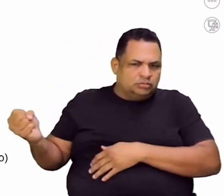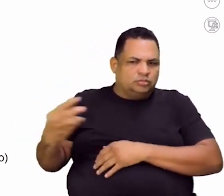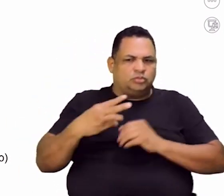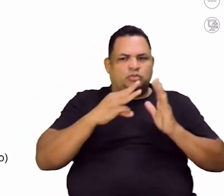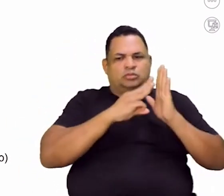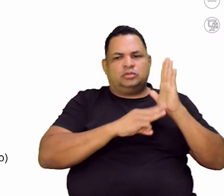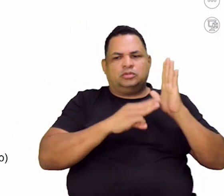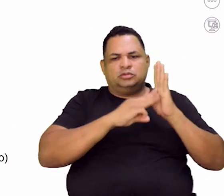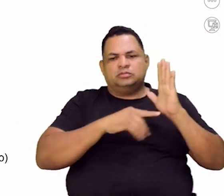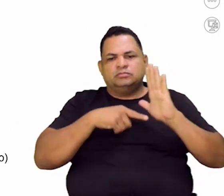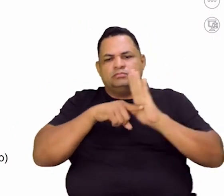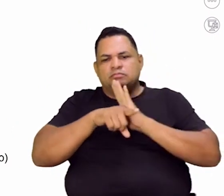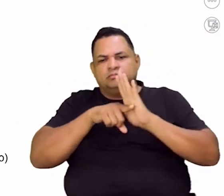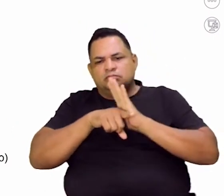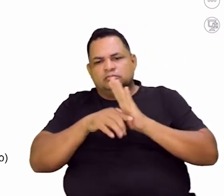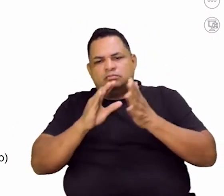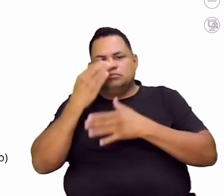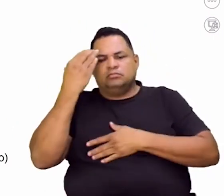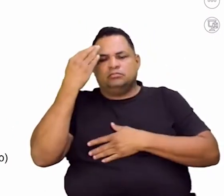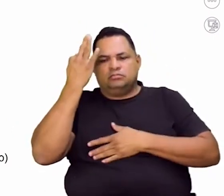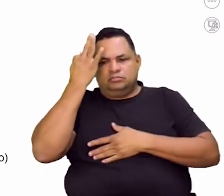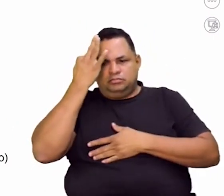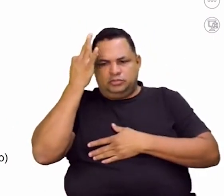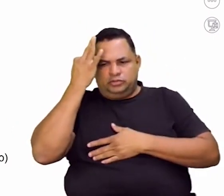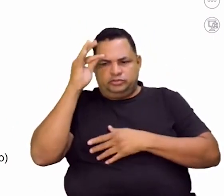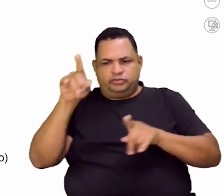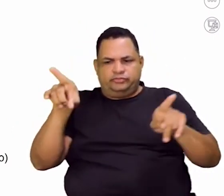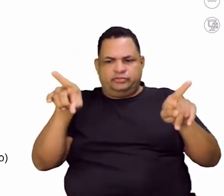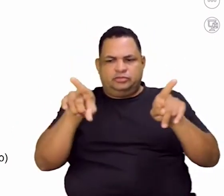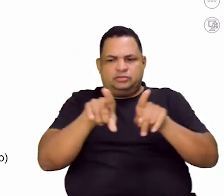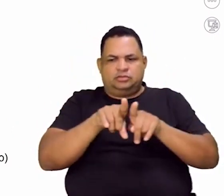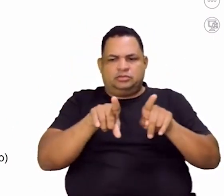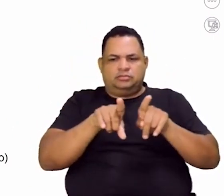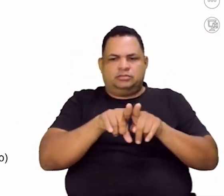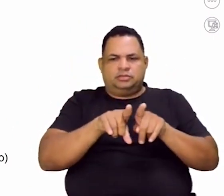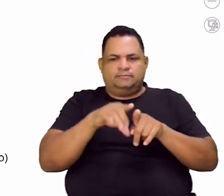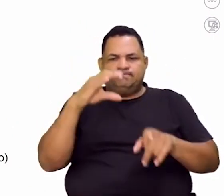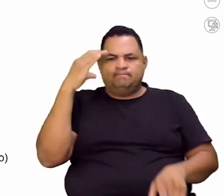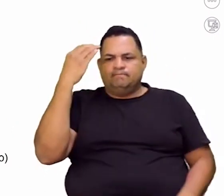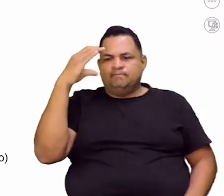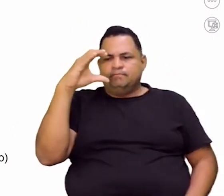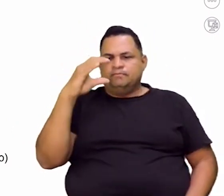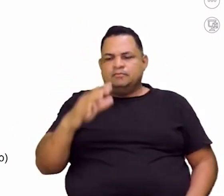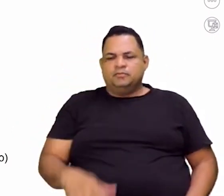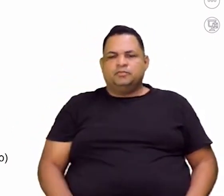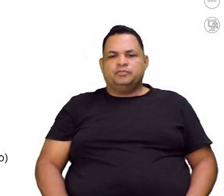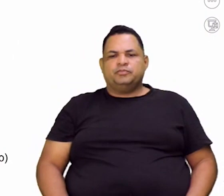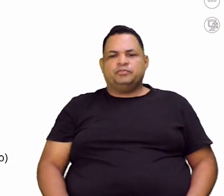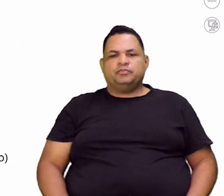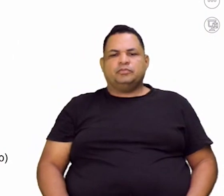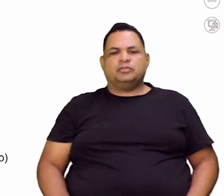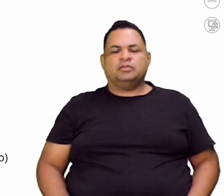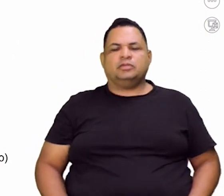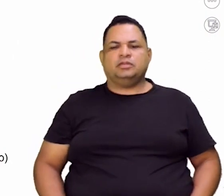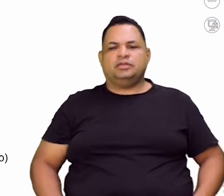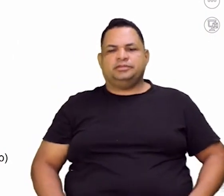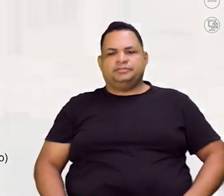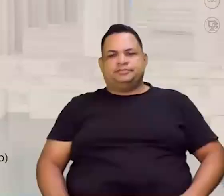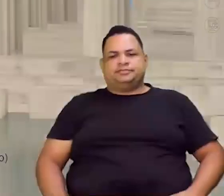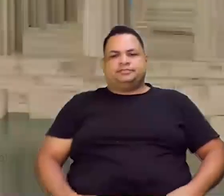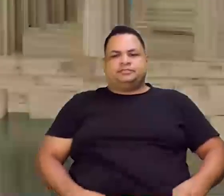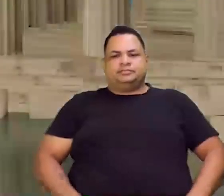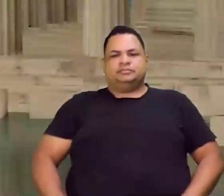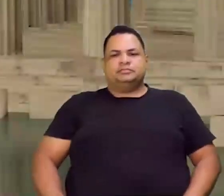de investigação filosófica e científica. Aí vocês não perceberam, né, no âmbito, já tiraram